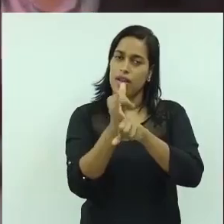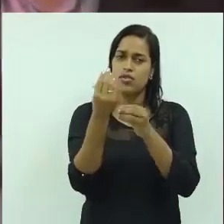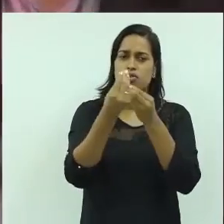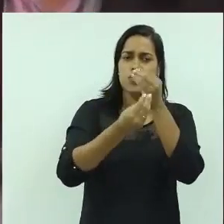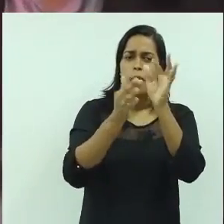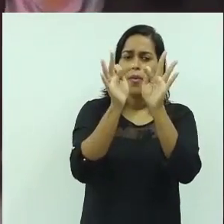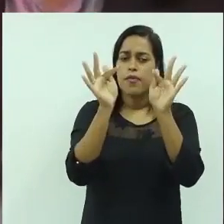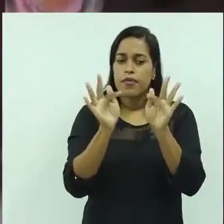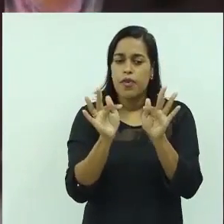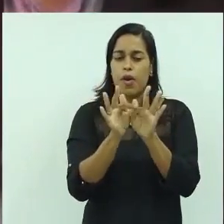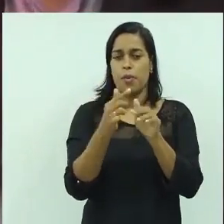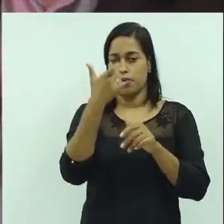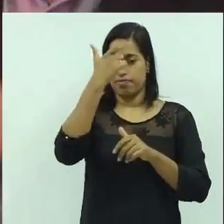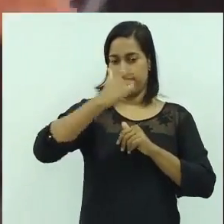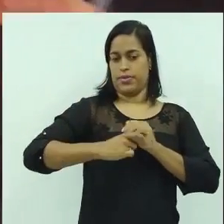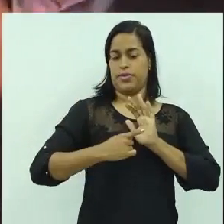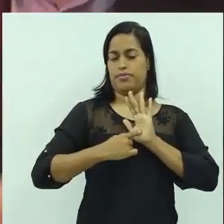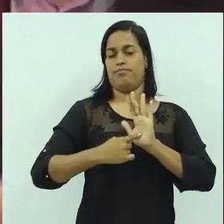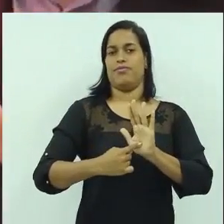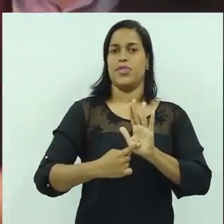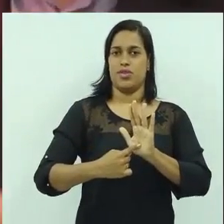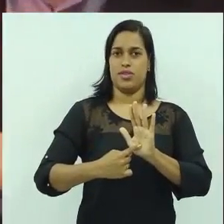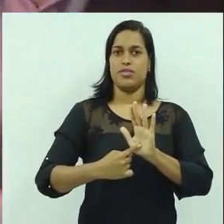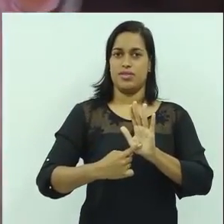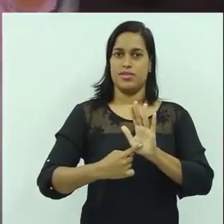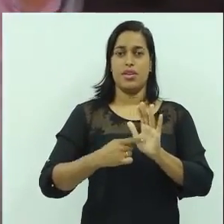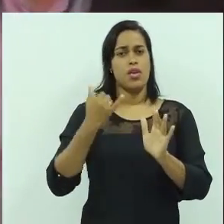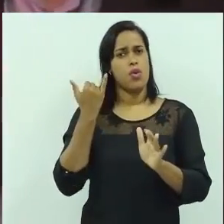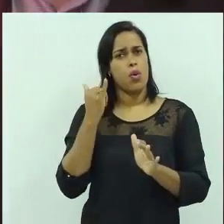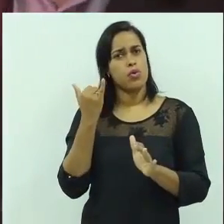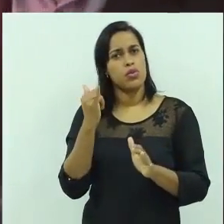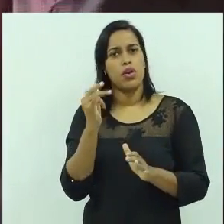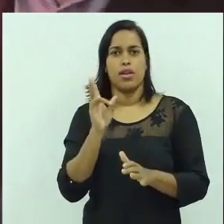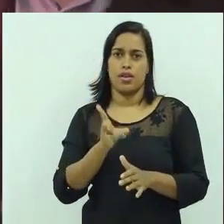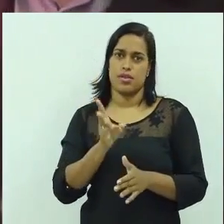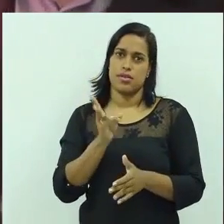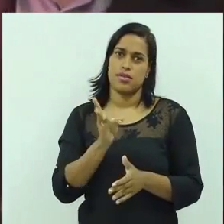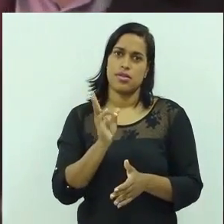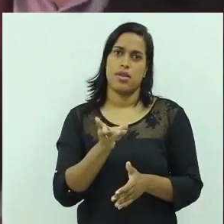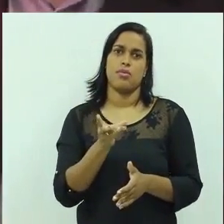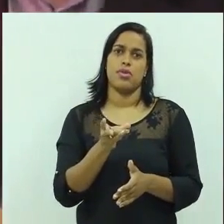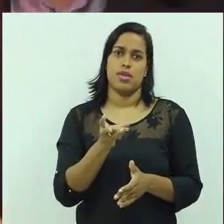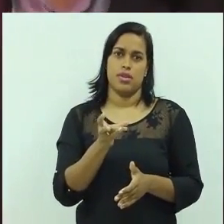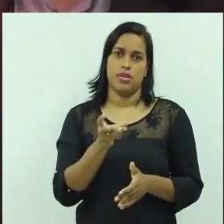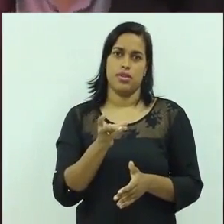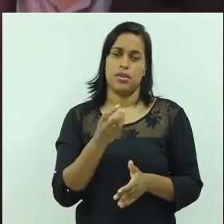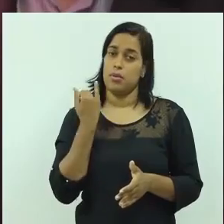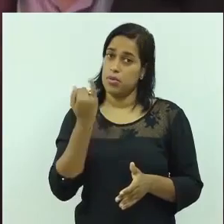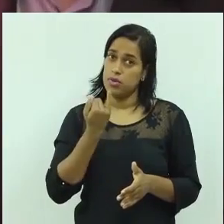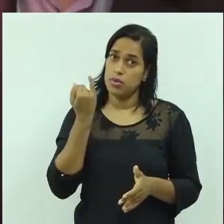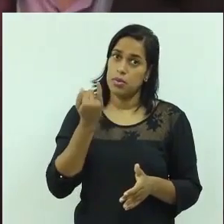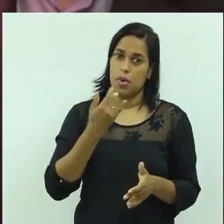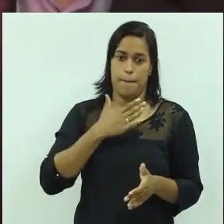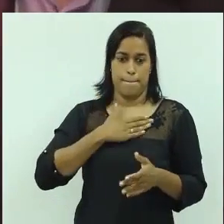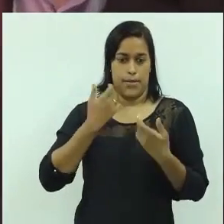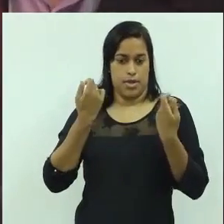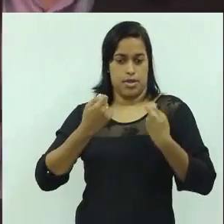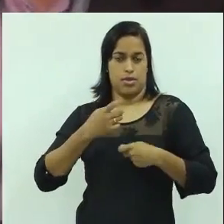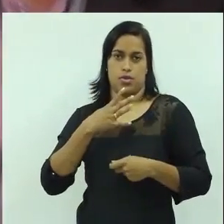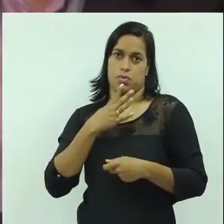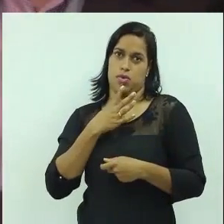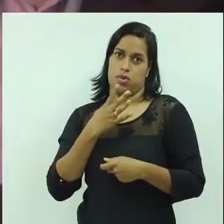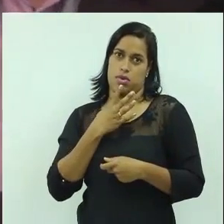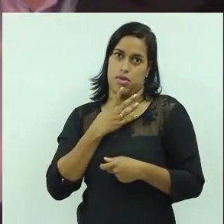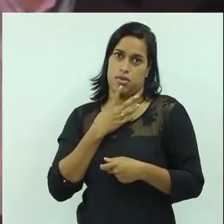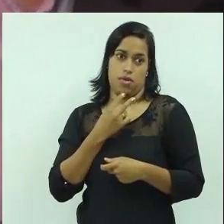minha performance apareça melhor, e se autocontrolando. Agora, você colocou uma coisa fundamental, eu preciso me conhecer. Eu